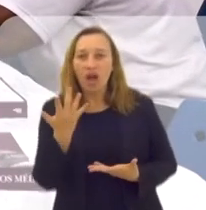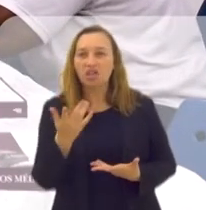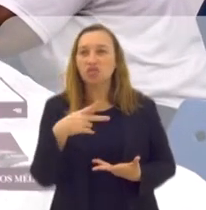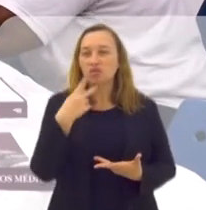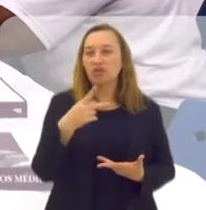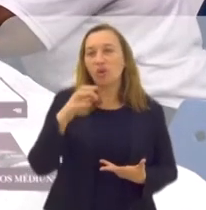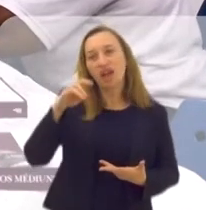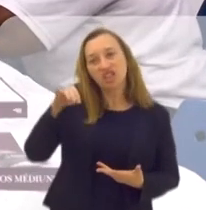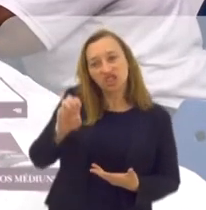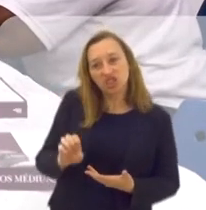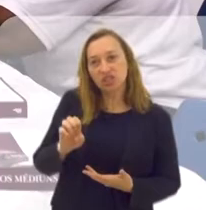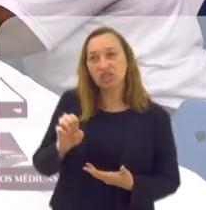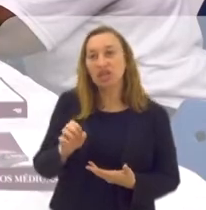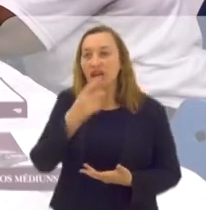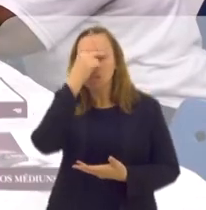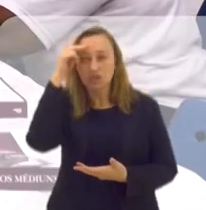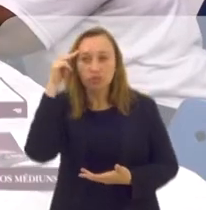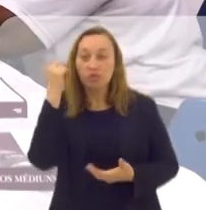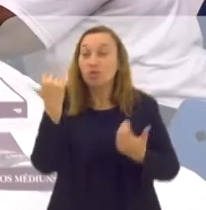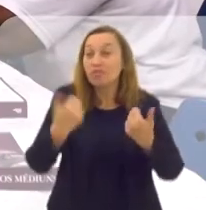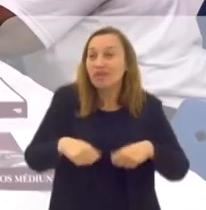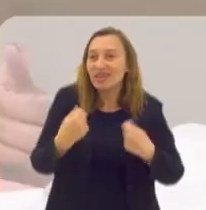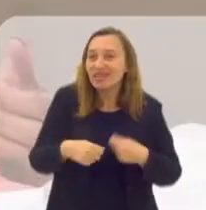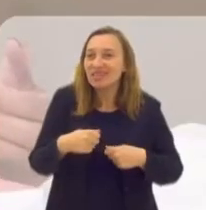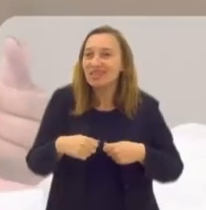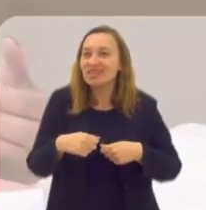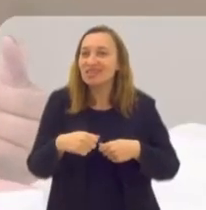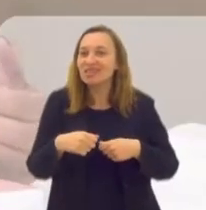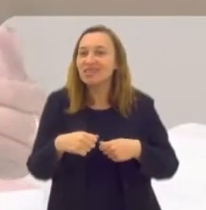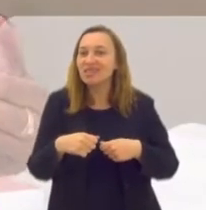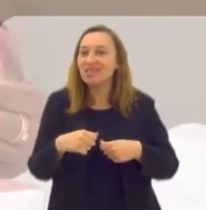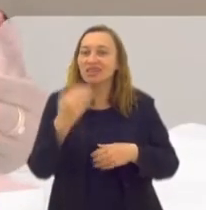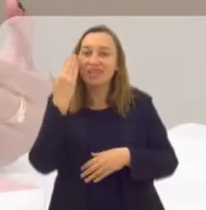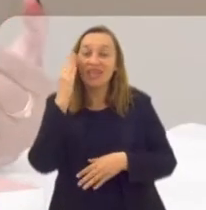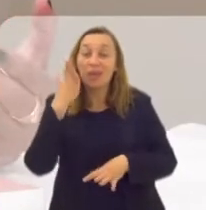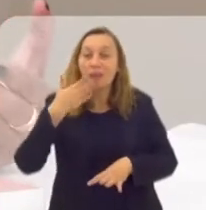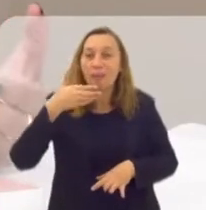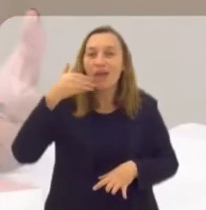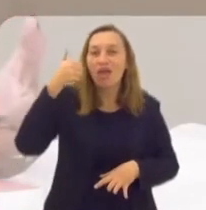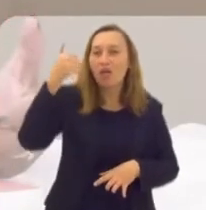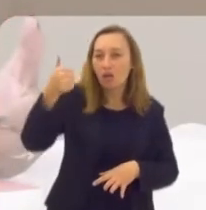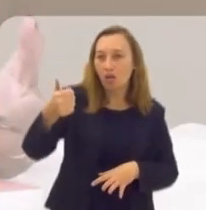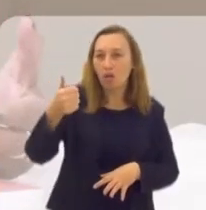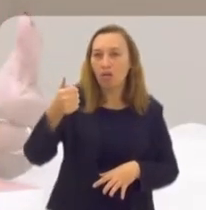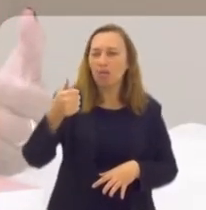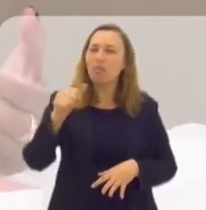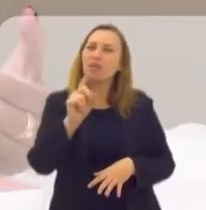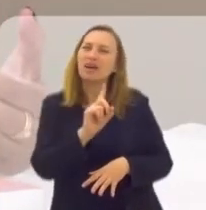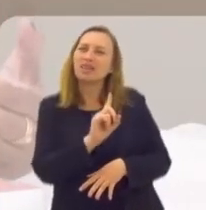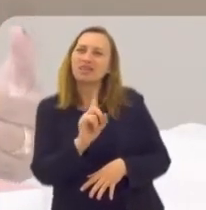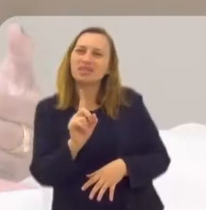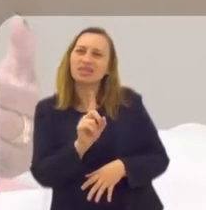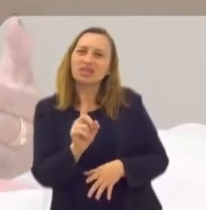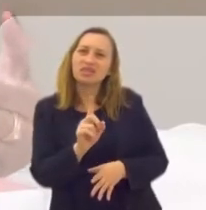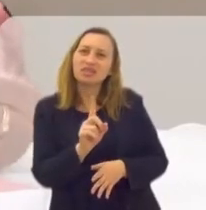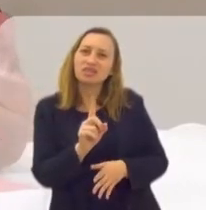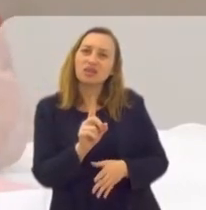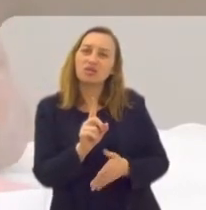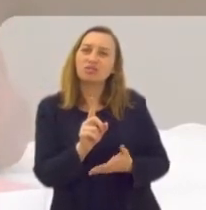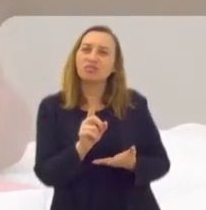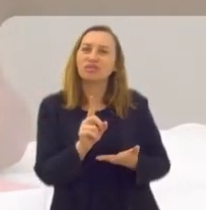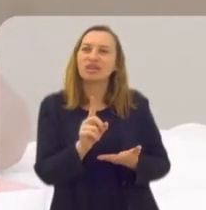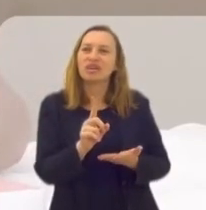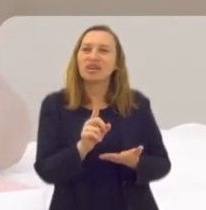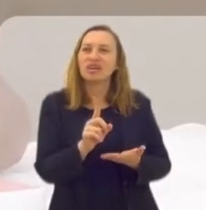até que eu acho que, como disse o Alexandre, as pessoas precisavam se informar um pouco mais para não cair na mão de